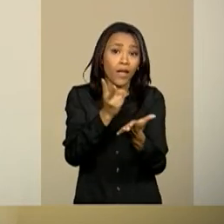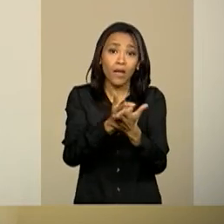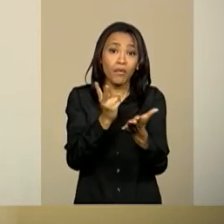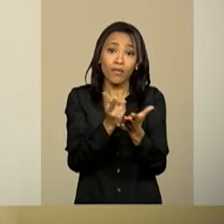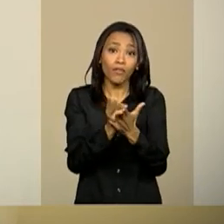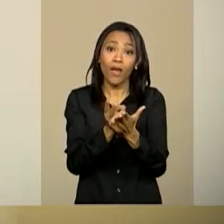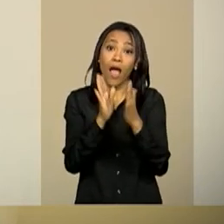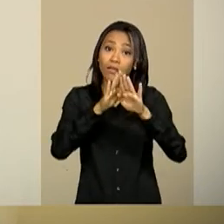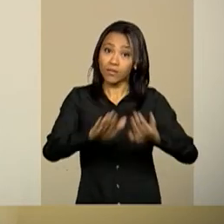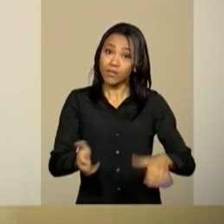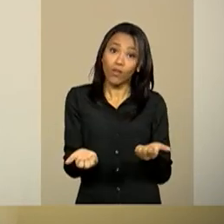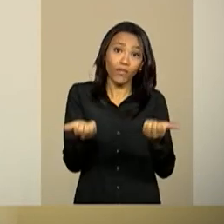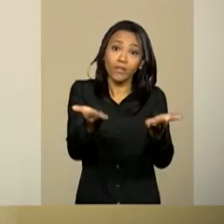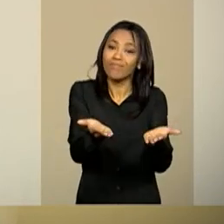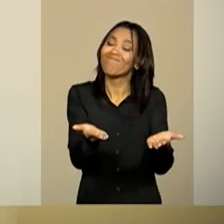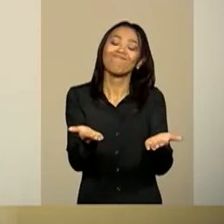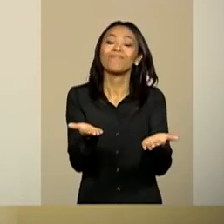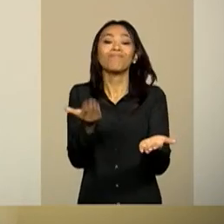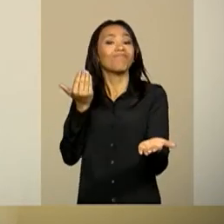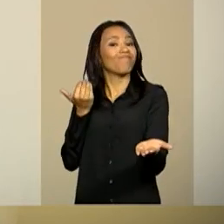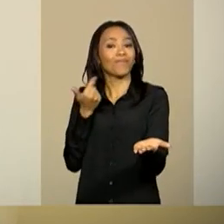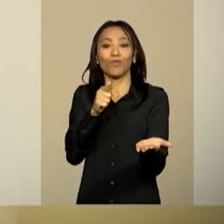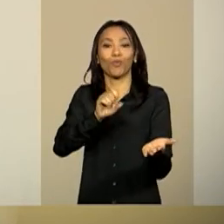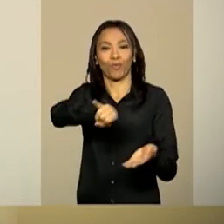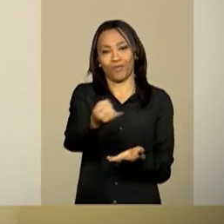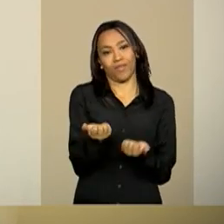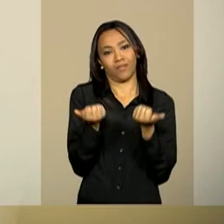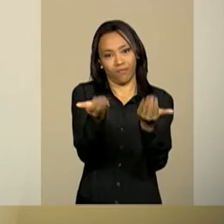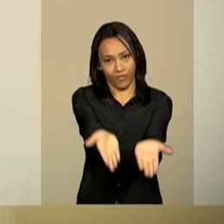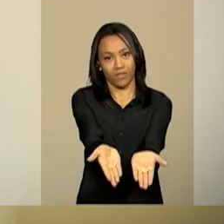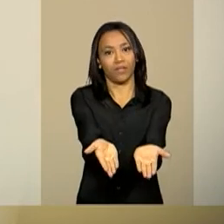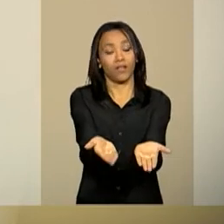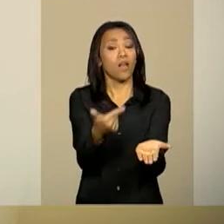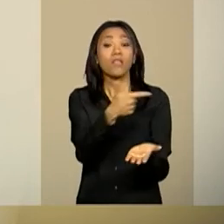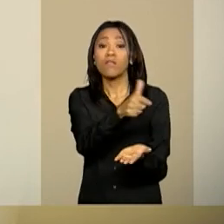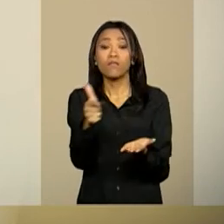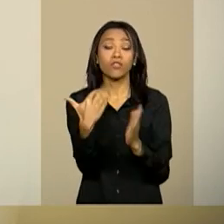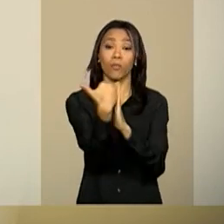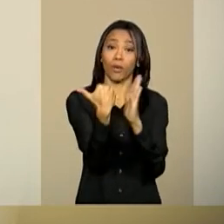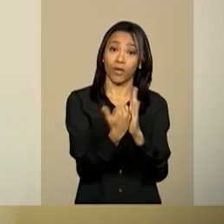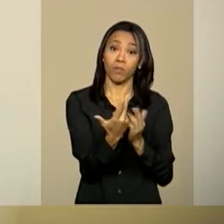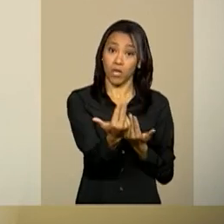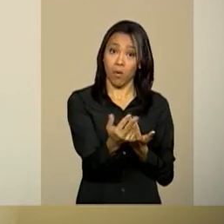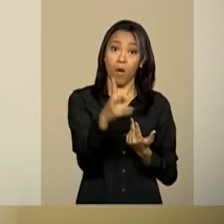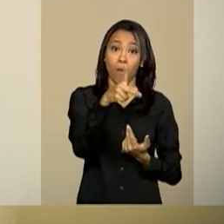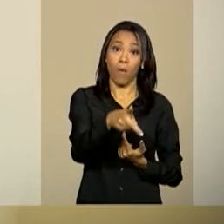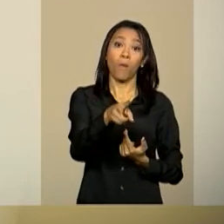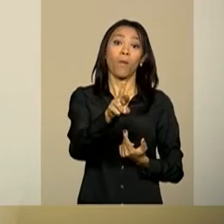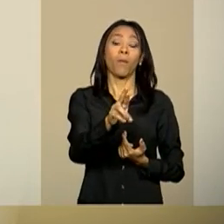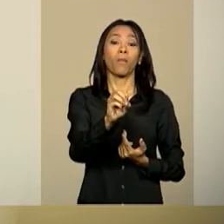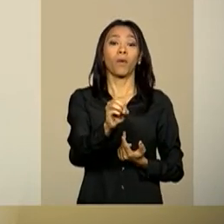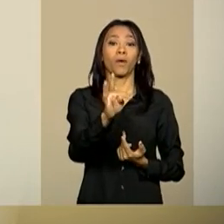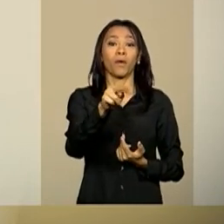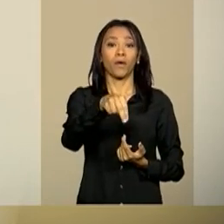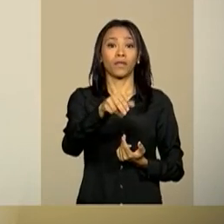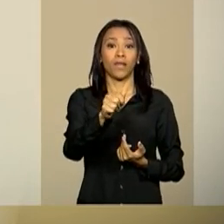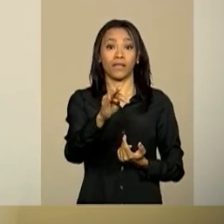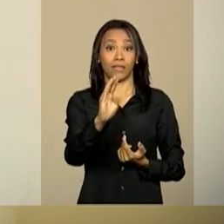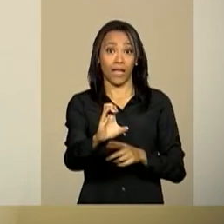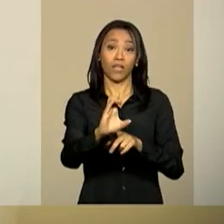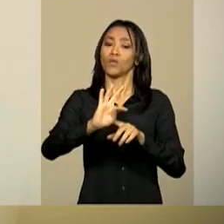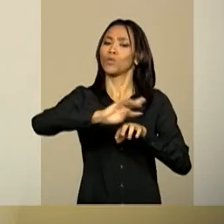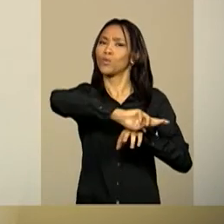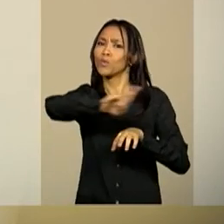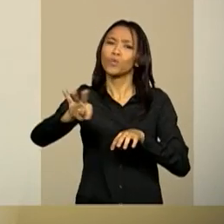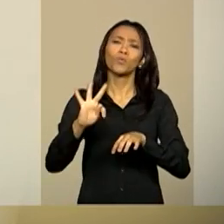nível porque não havia oportunidades colocadas não tinha um programa como Pronatec todos os cursos do